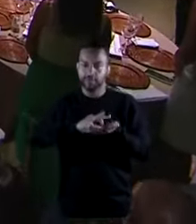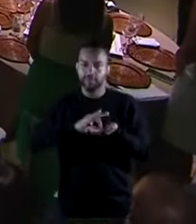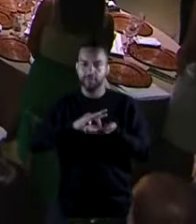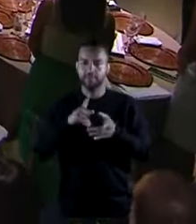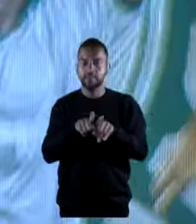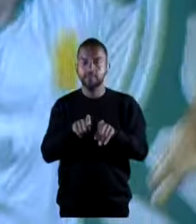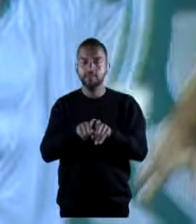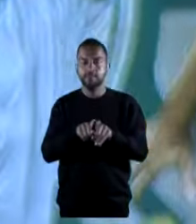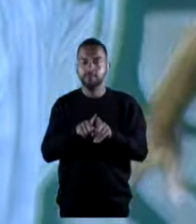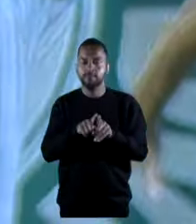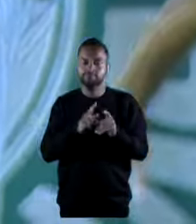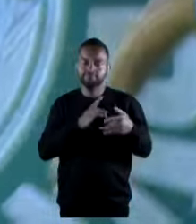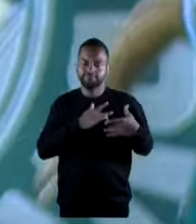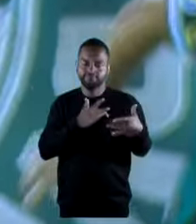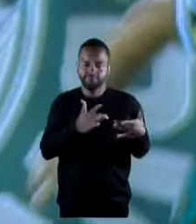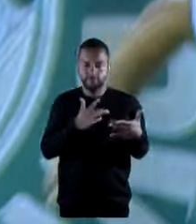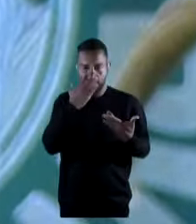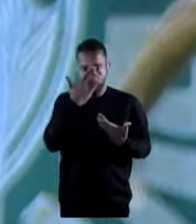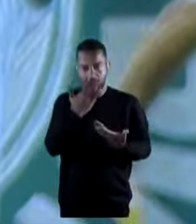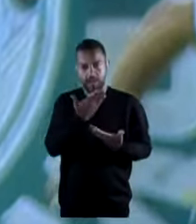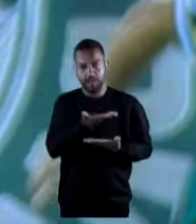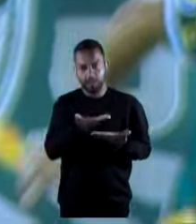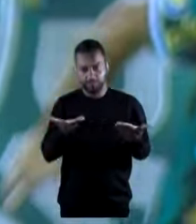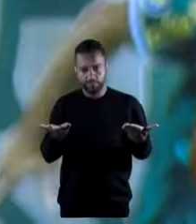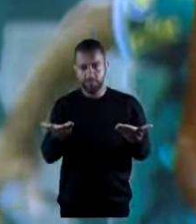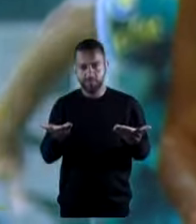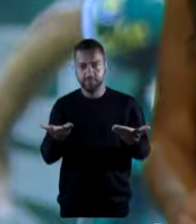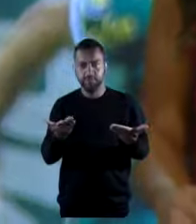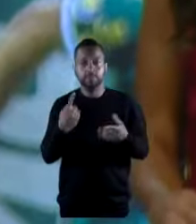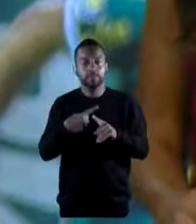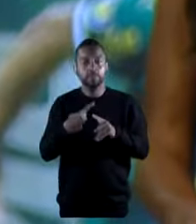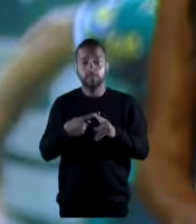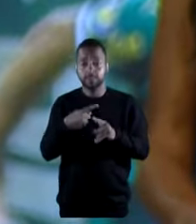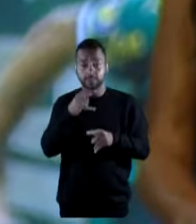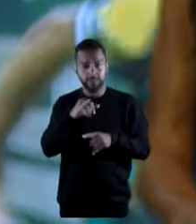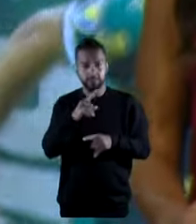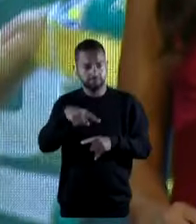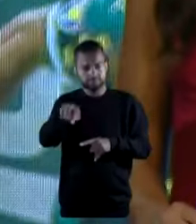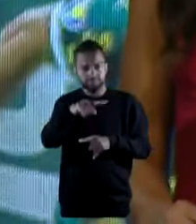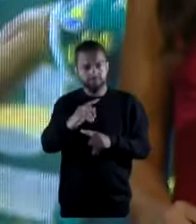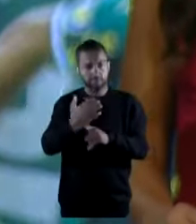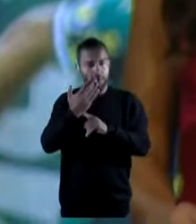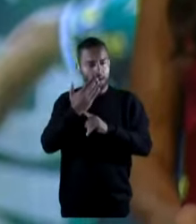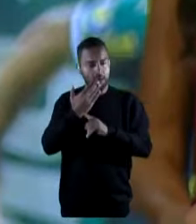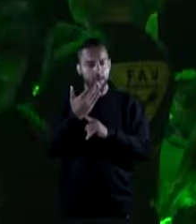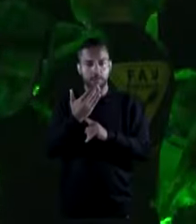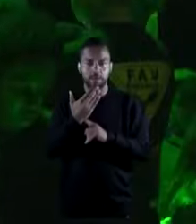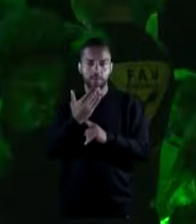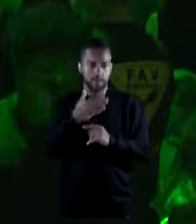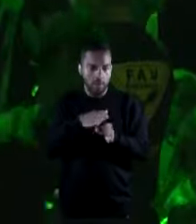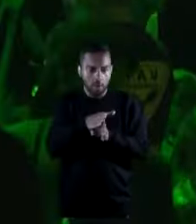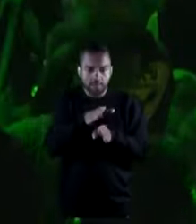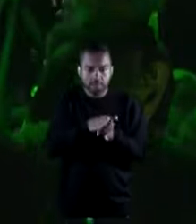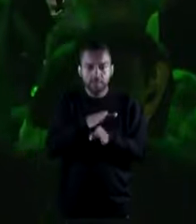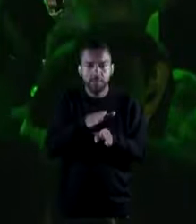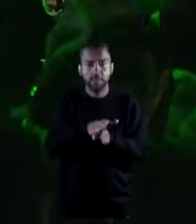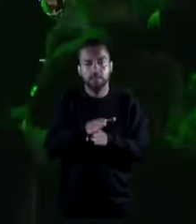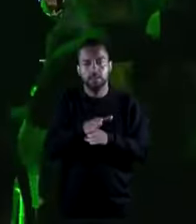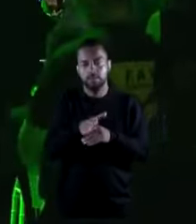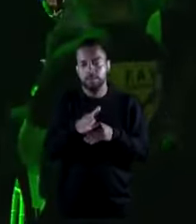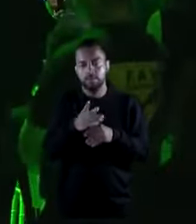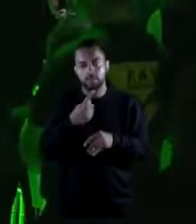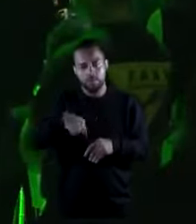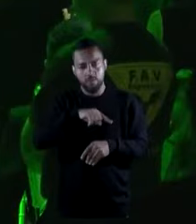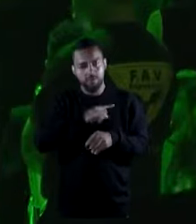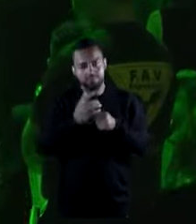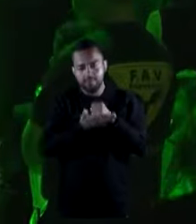obrigada de coração a todos vocês. Se não são vocês, conselheiros, a nossa base no Palmeiras, eu